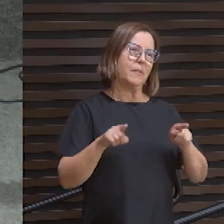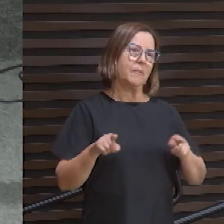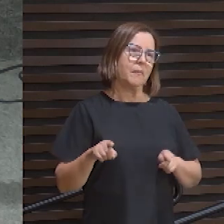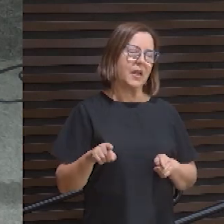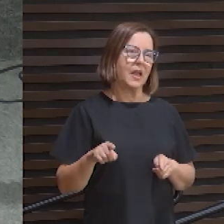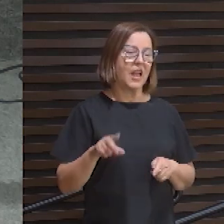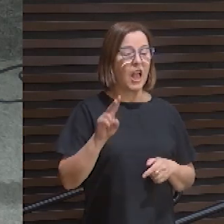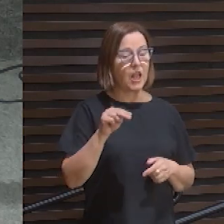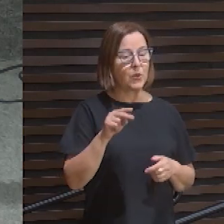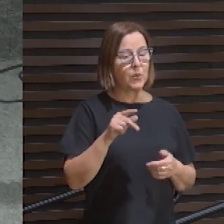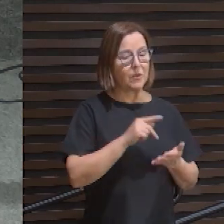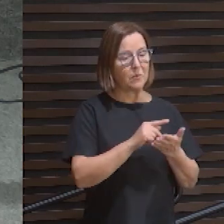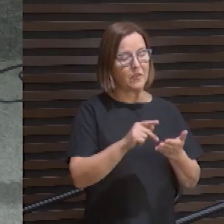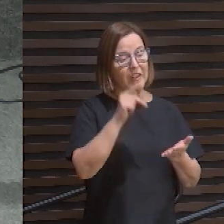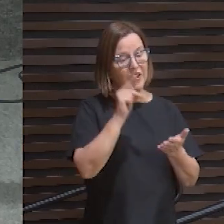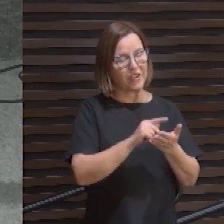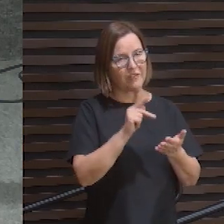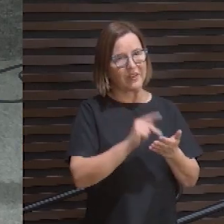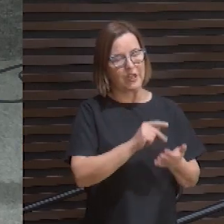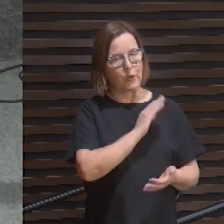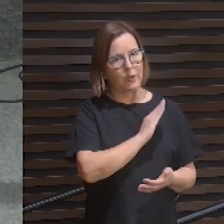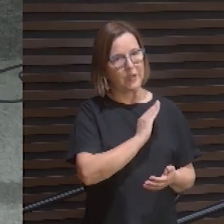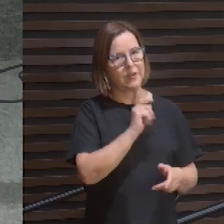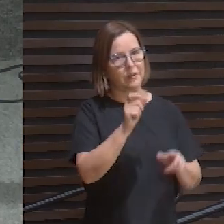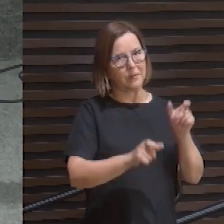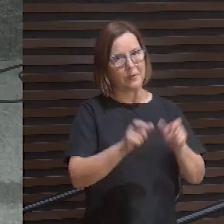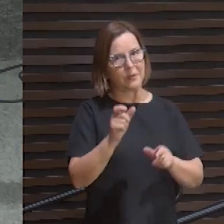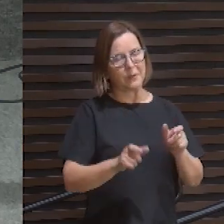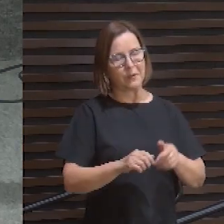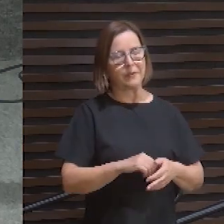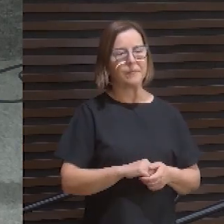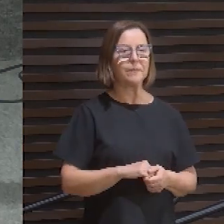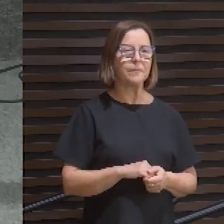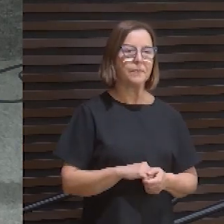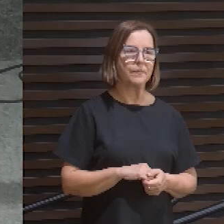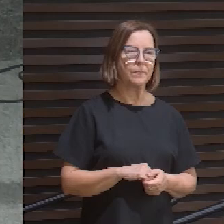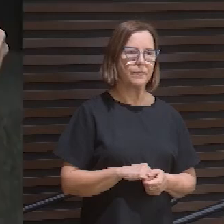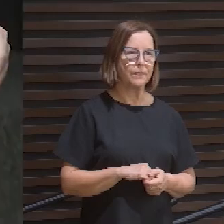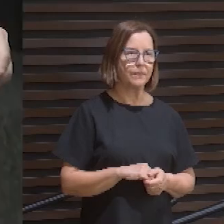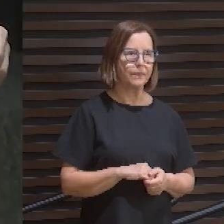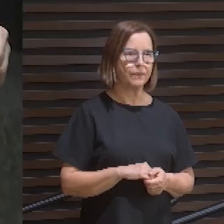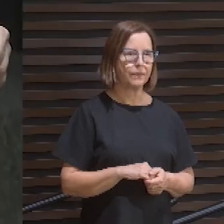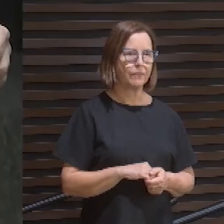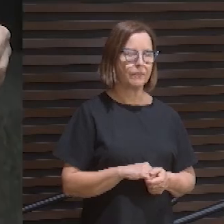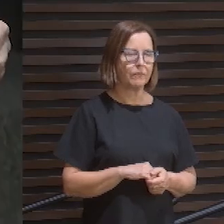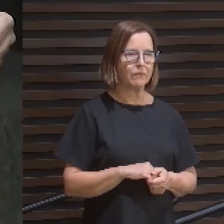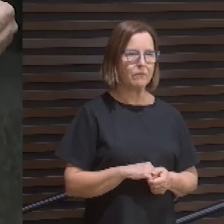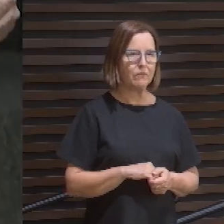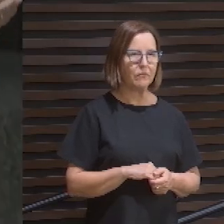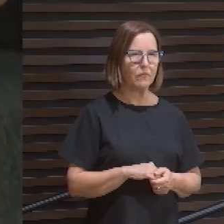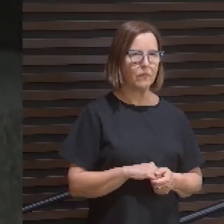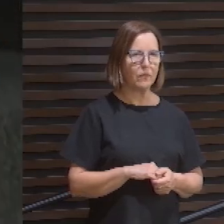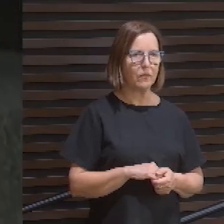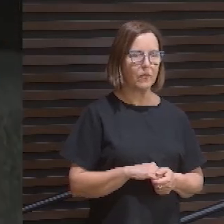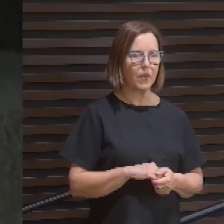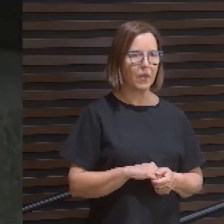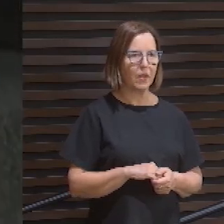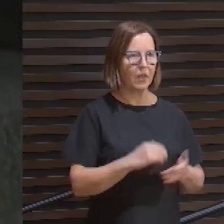coração humano. É isso que ele está dizendo aqui. Eles apenas estavam